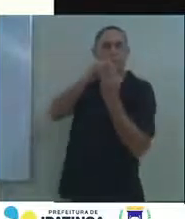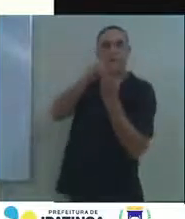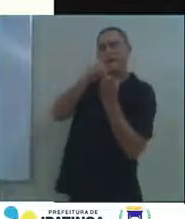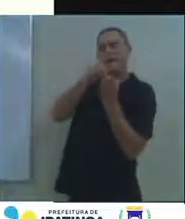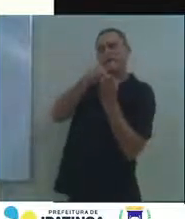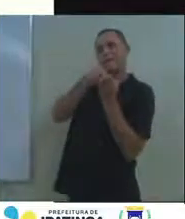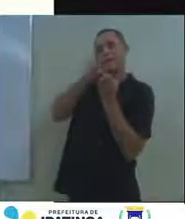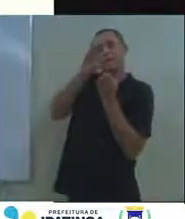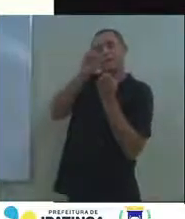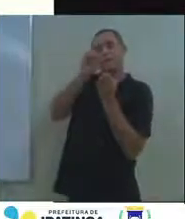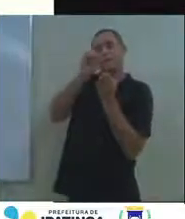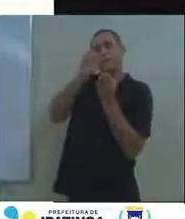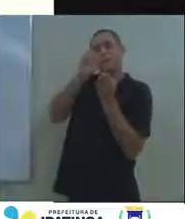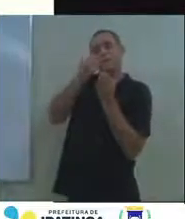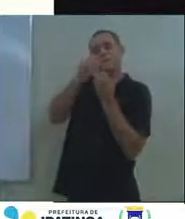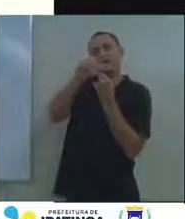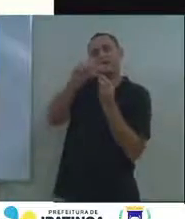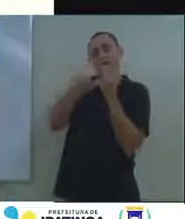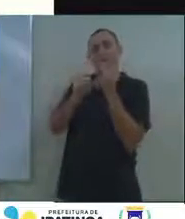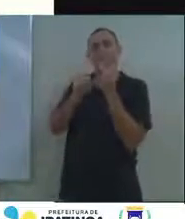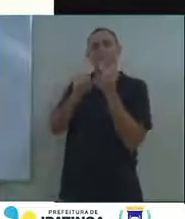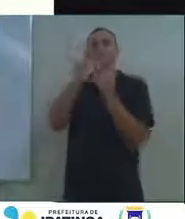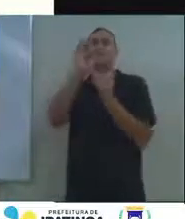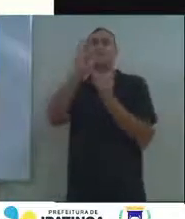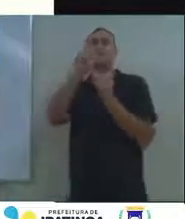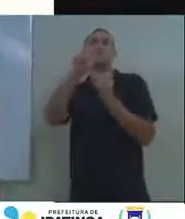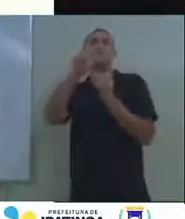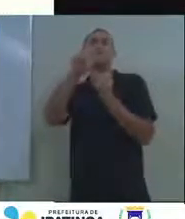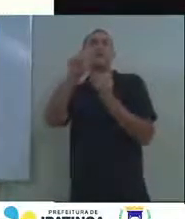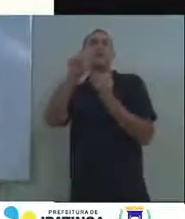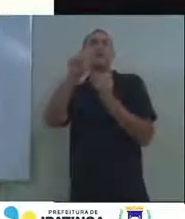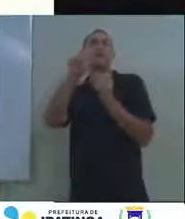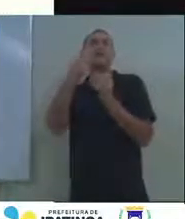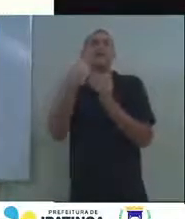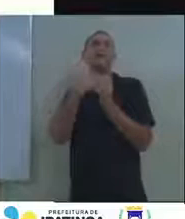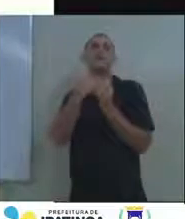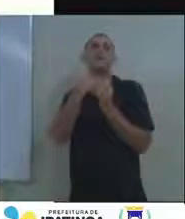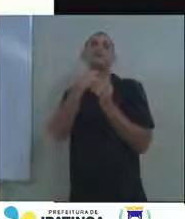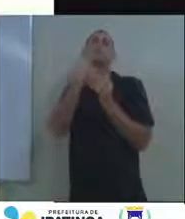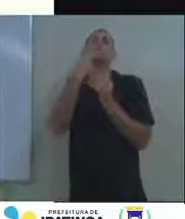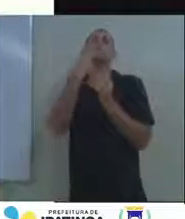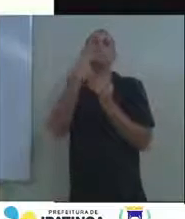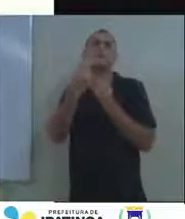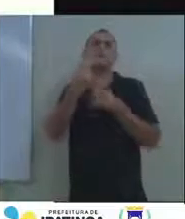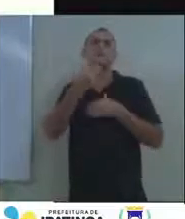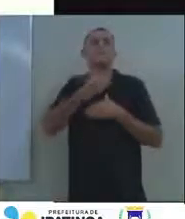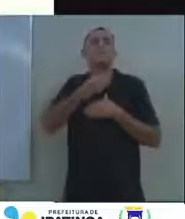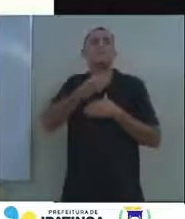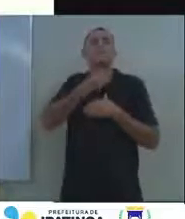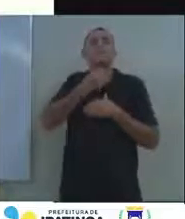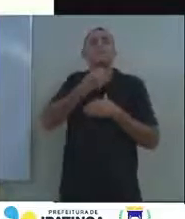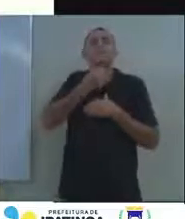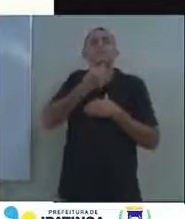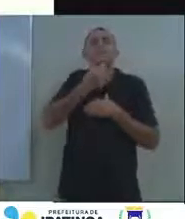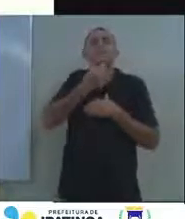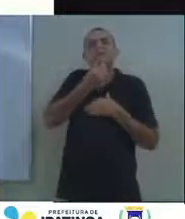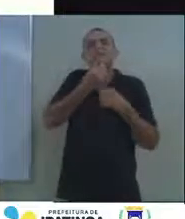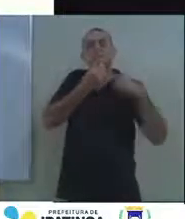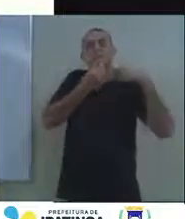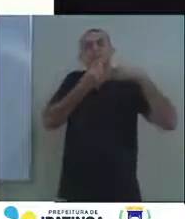em fala. A voz é projetada no espaço até chegar ao ouvido humano.